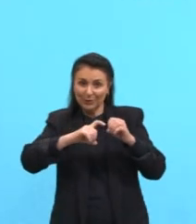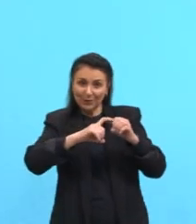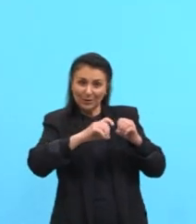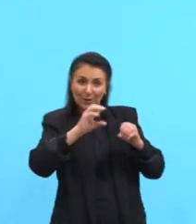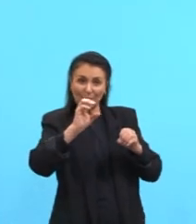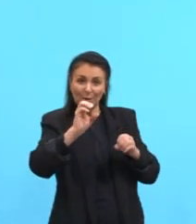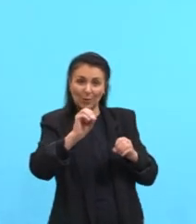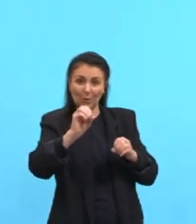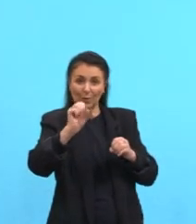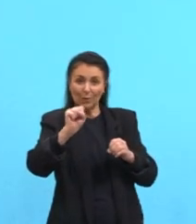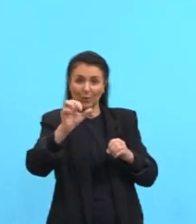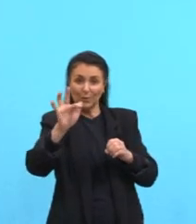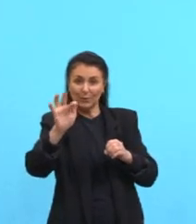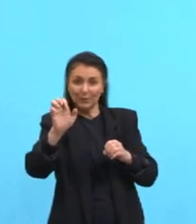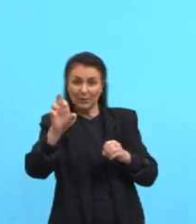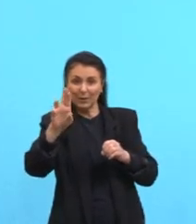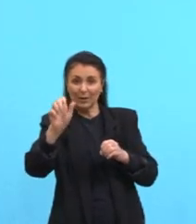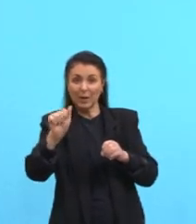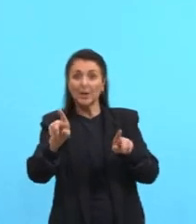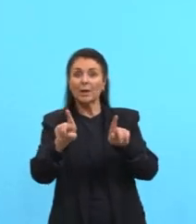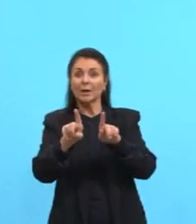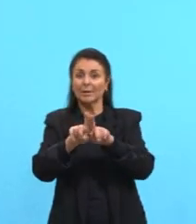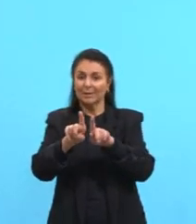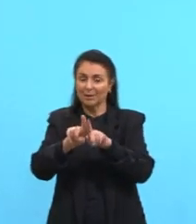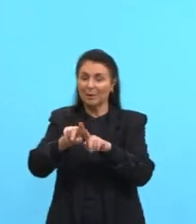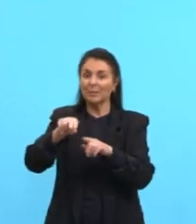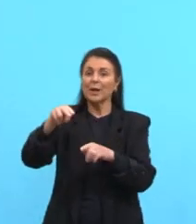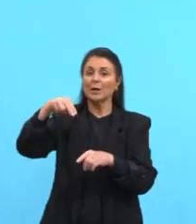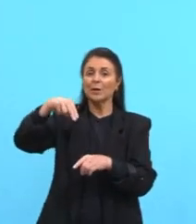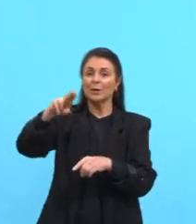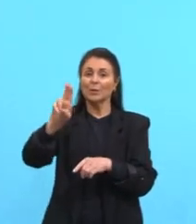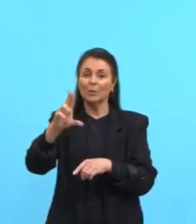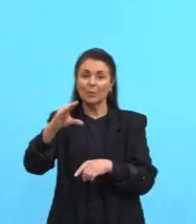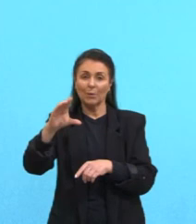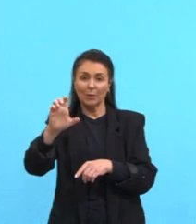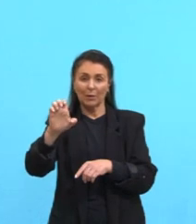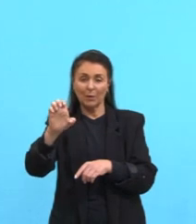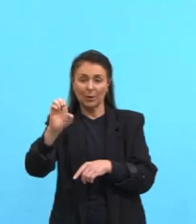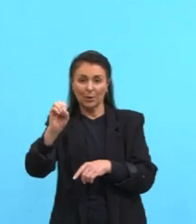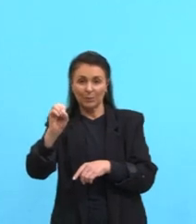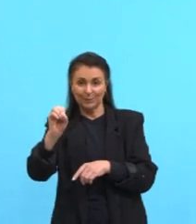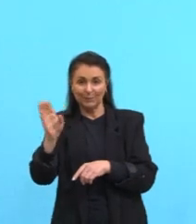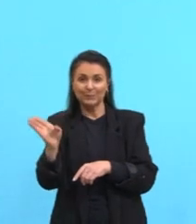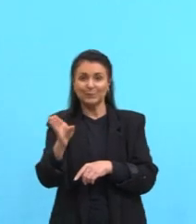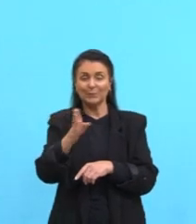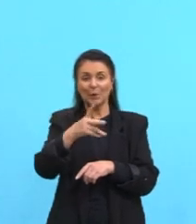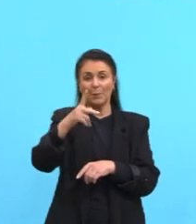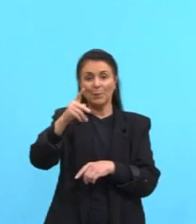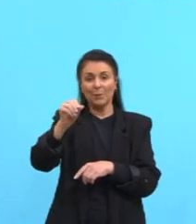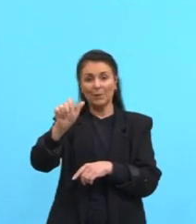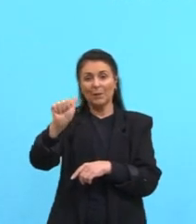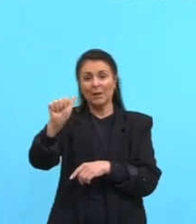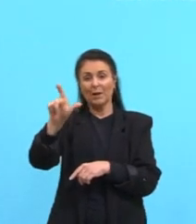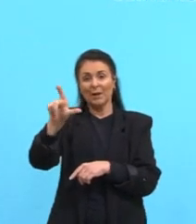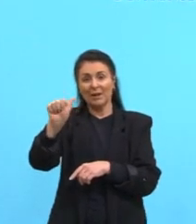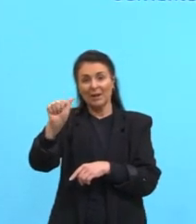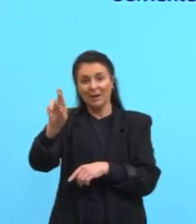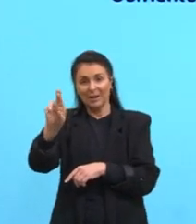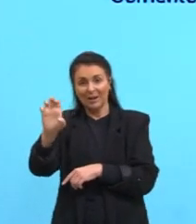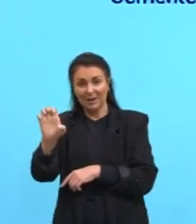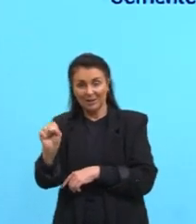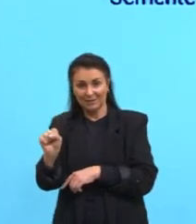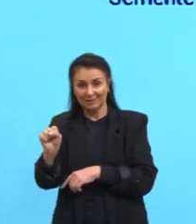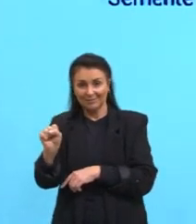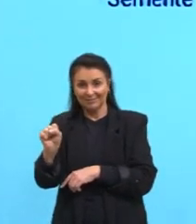e também os núcleos polares a os fera é haploide é um n os núcleos polares estão